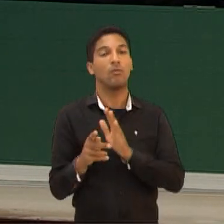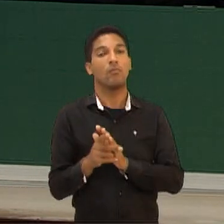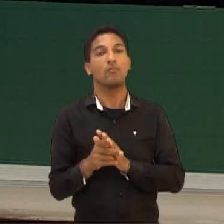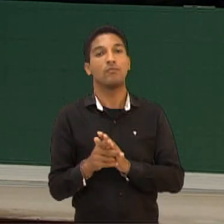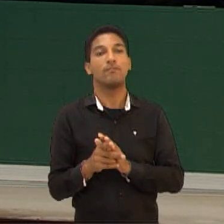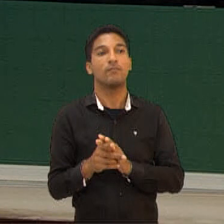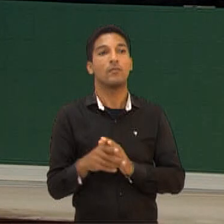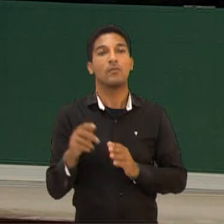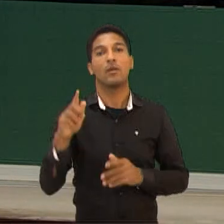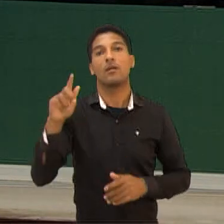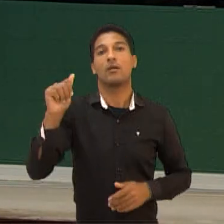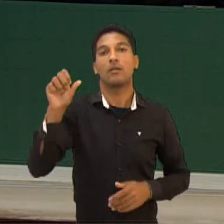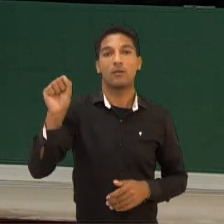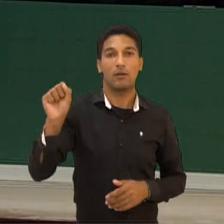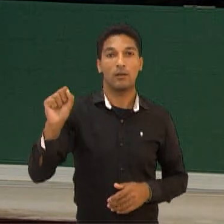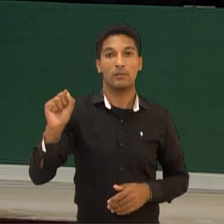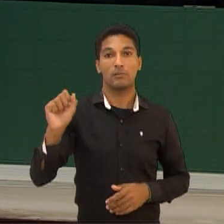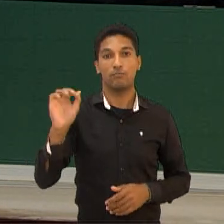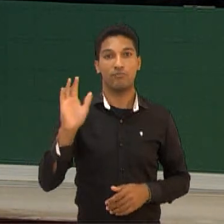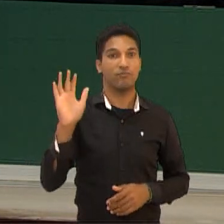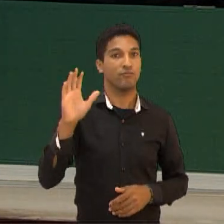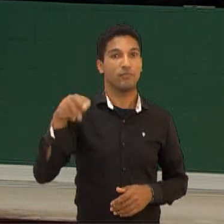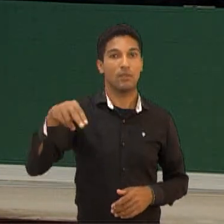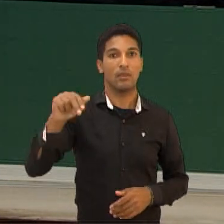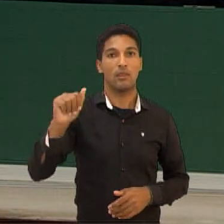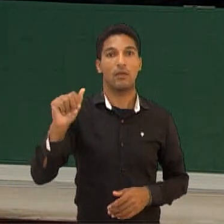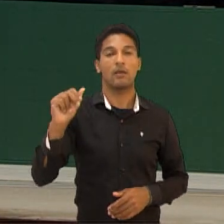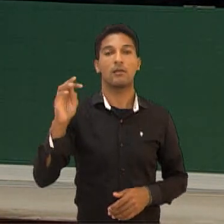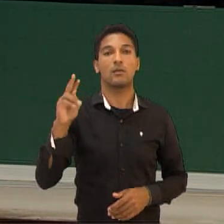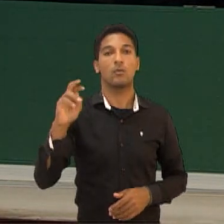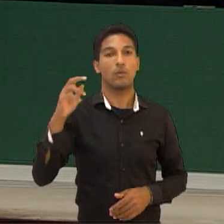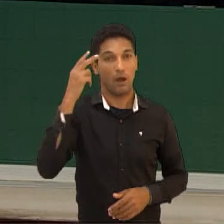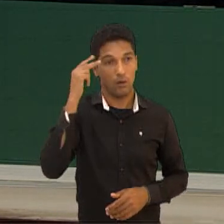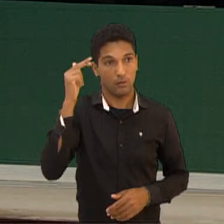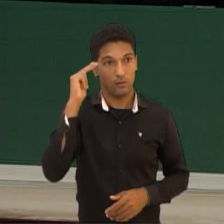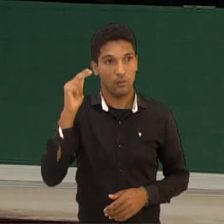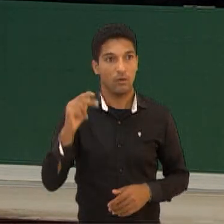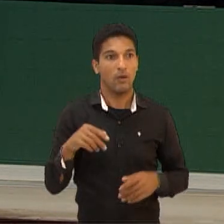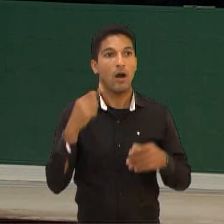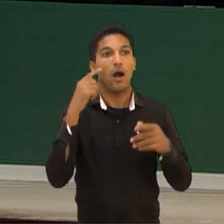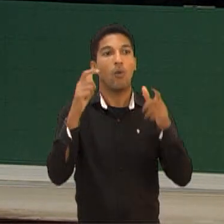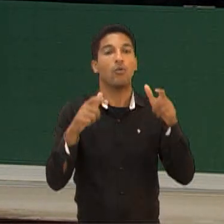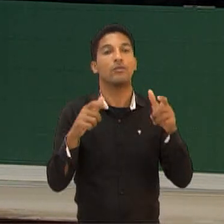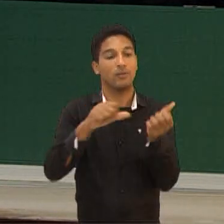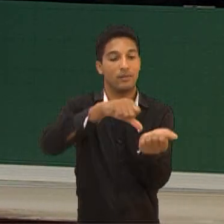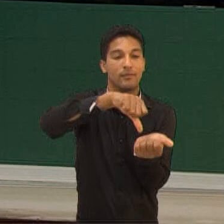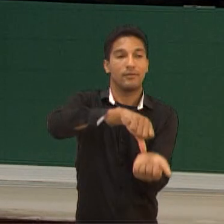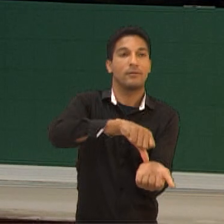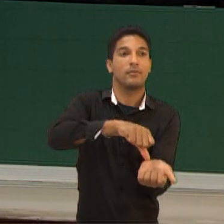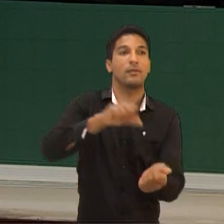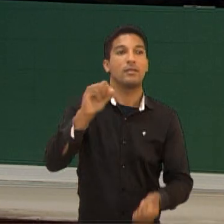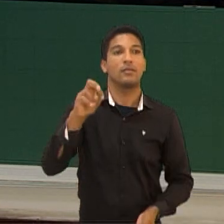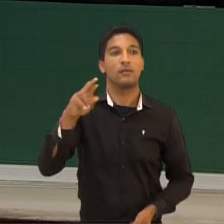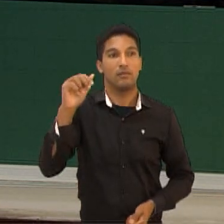onde temos também lá na Ásia os 3 maiores produtores, o Irã, o Catar e a Rússia.